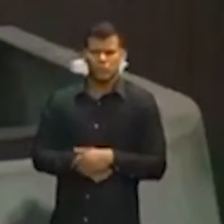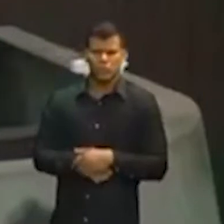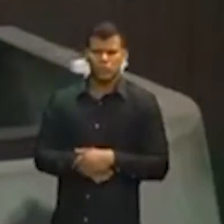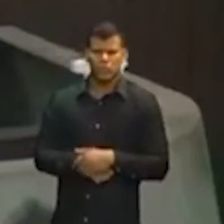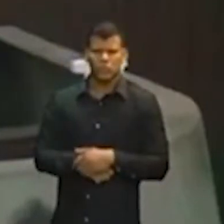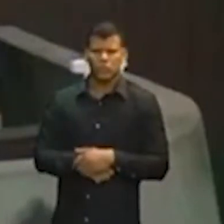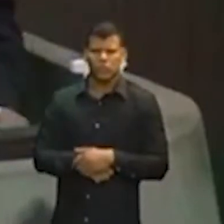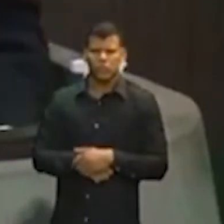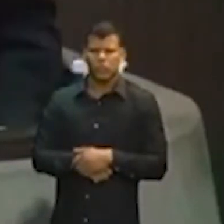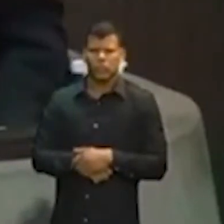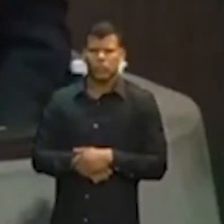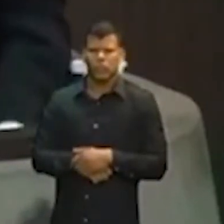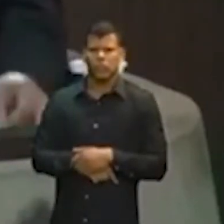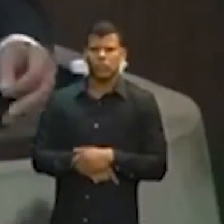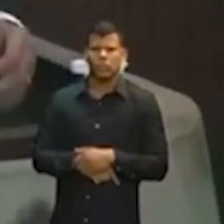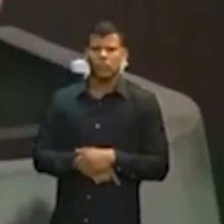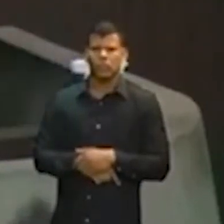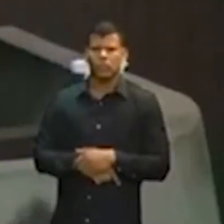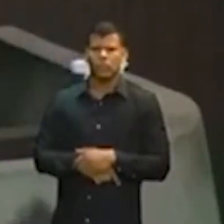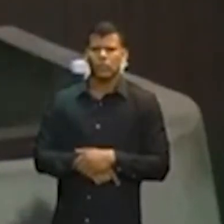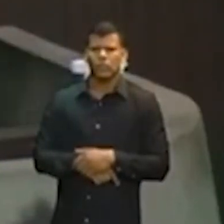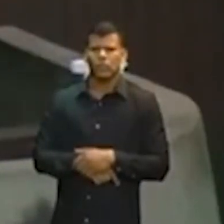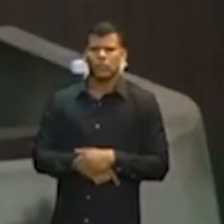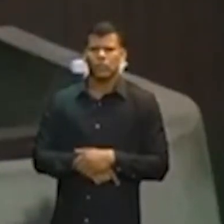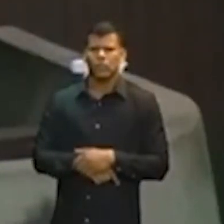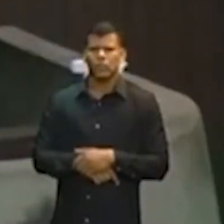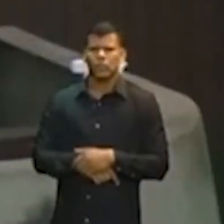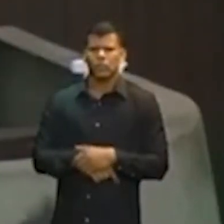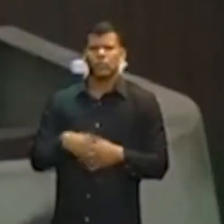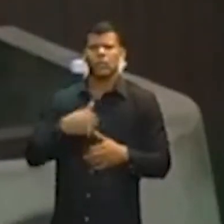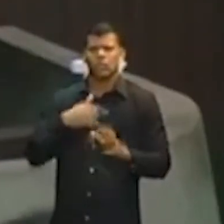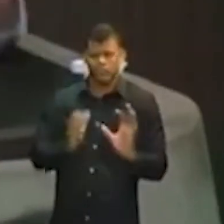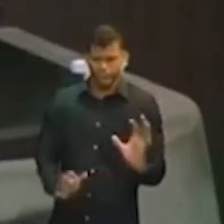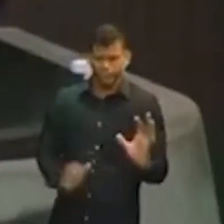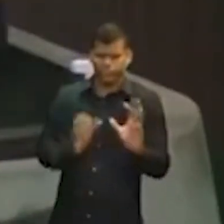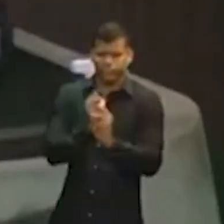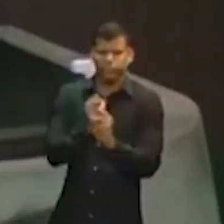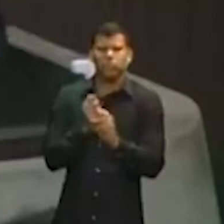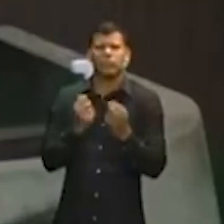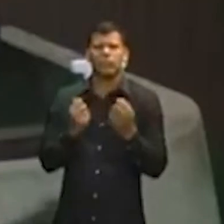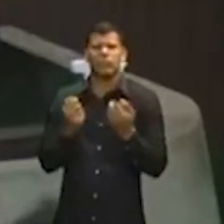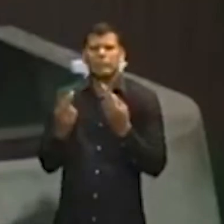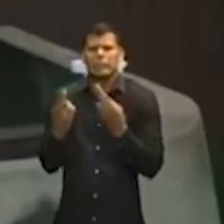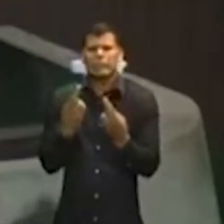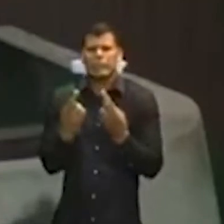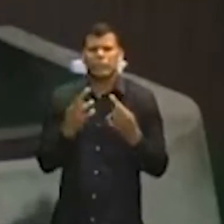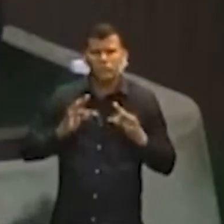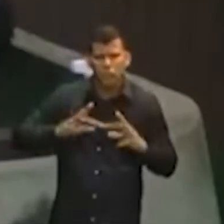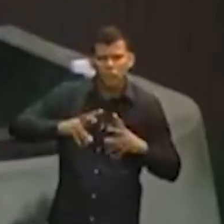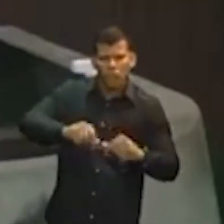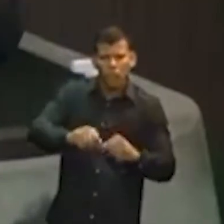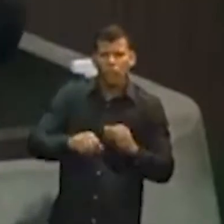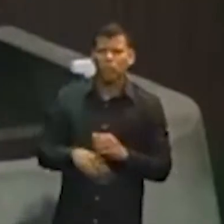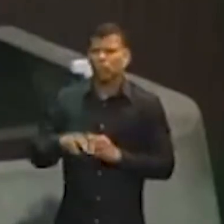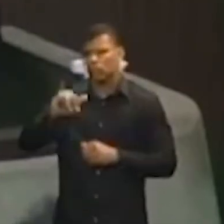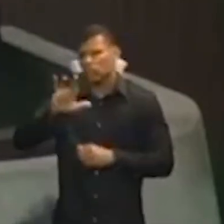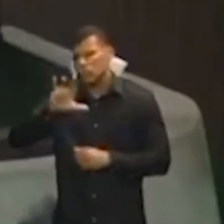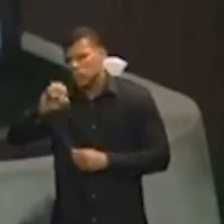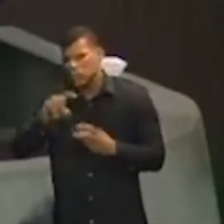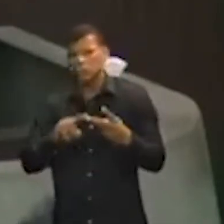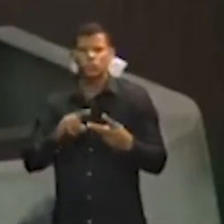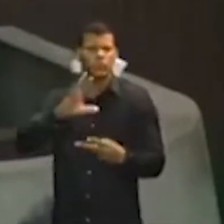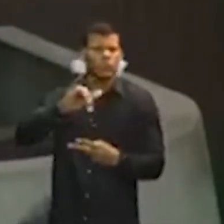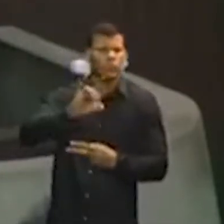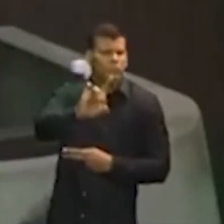chamar aqui, Deus me livre, eu vou juntar tudinho, as entrevistas todinha de seu Ciro e